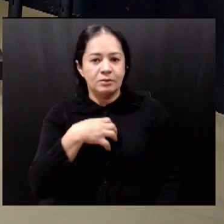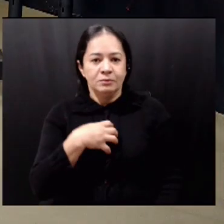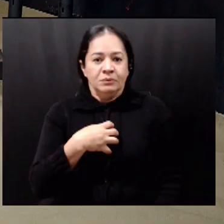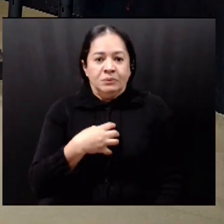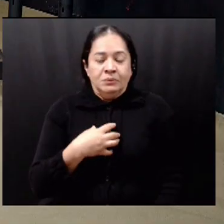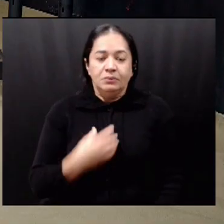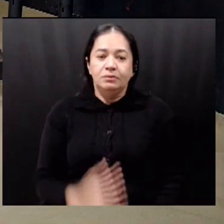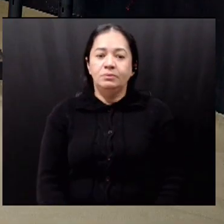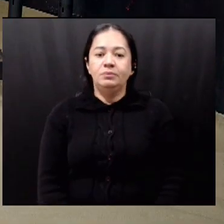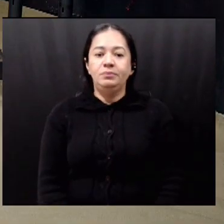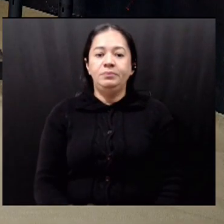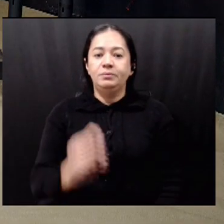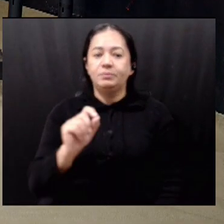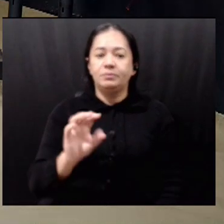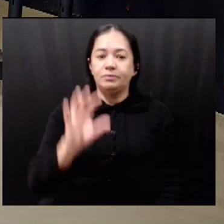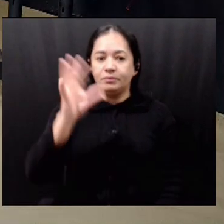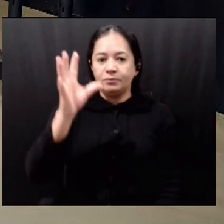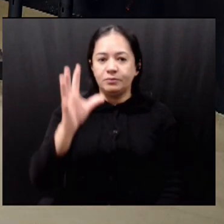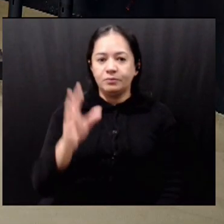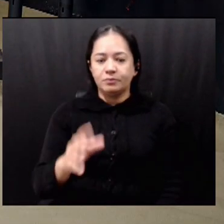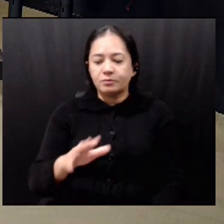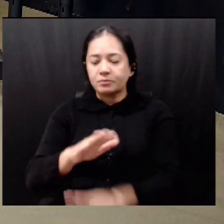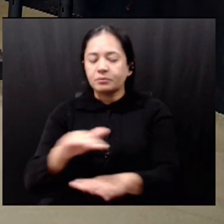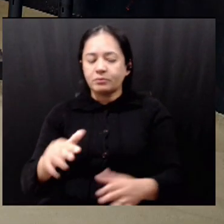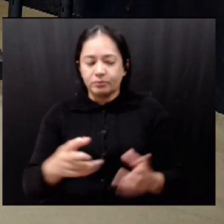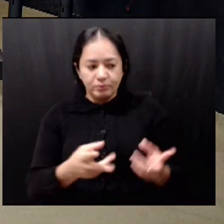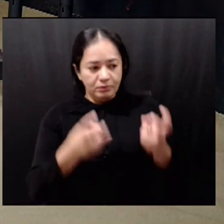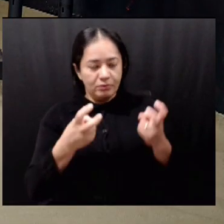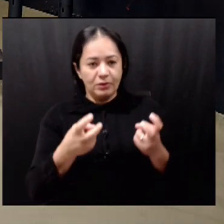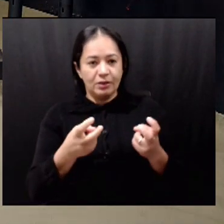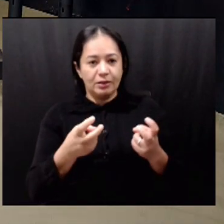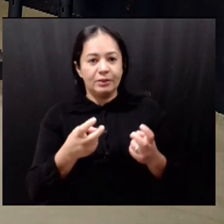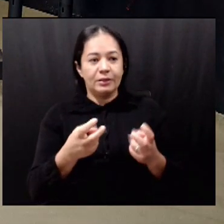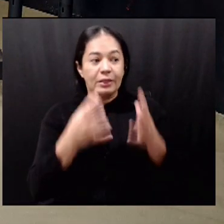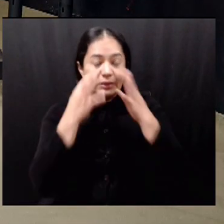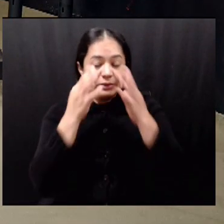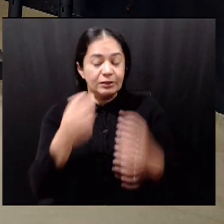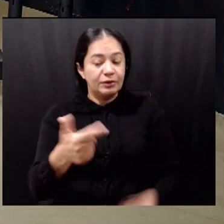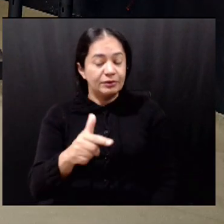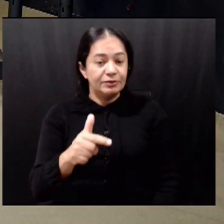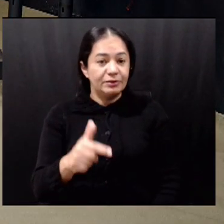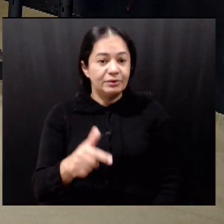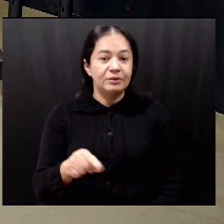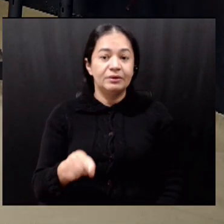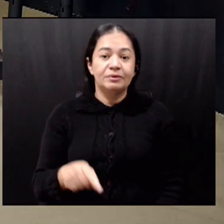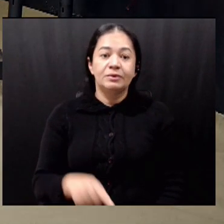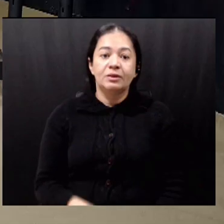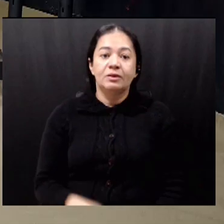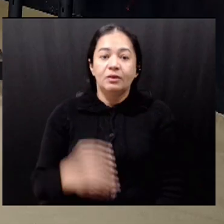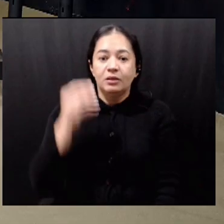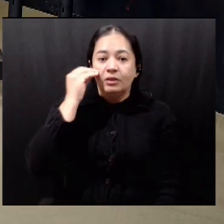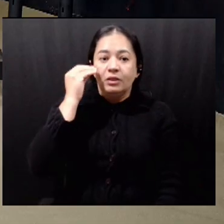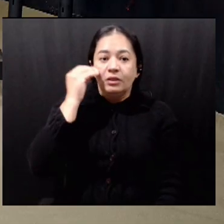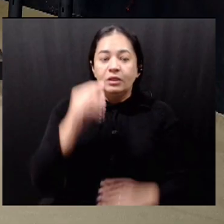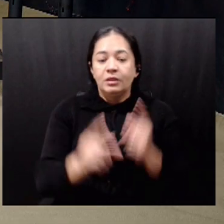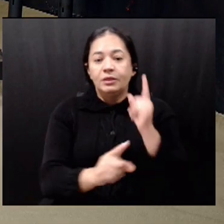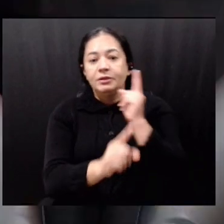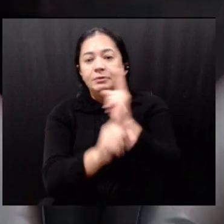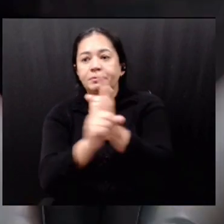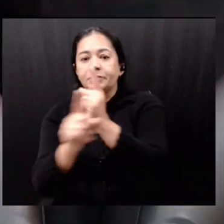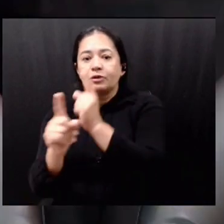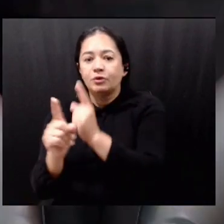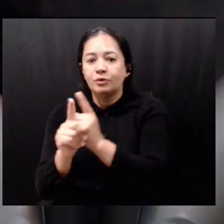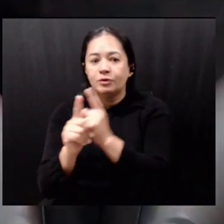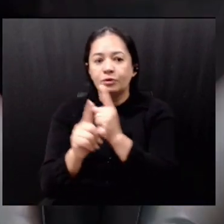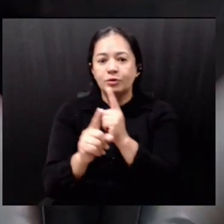quando a criança percebe que ela não está recebendo atenção? Que ela não tá conseguindo aquela atenção. Ela vai tentar encontrar outras formas de se comunicar. Então, se ela já